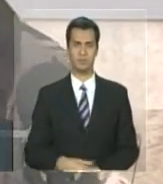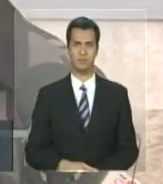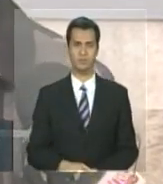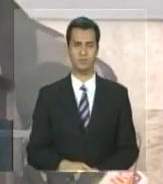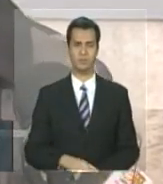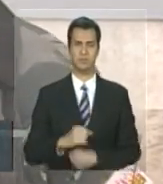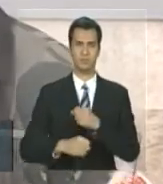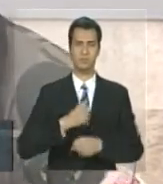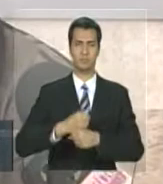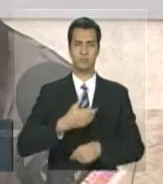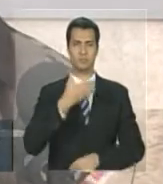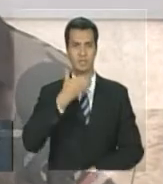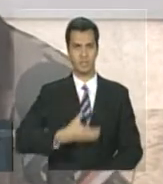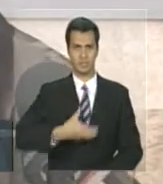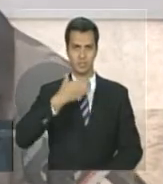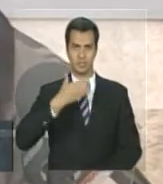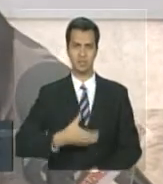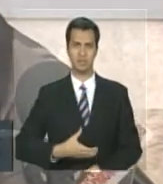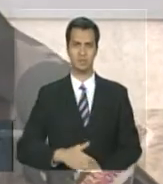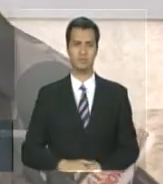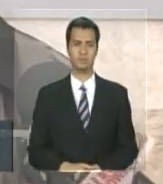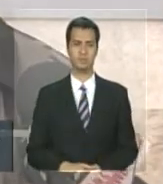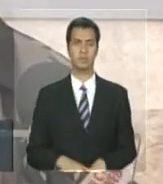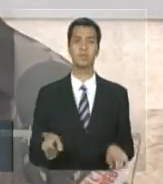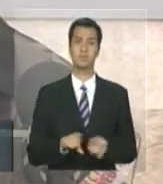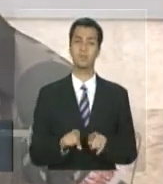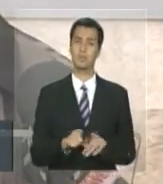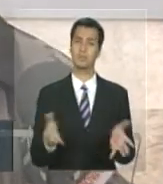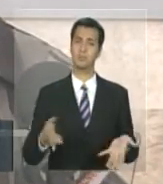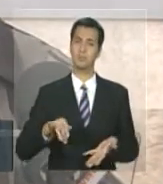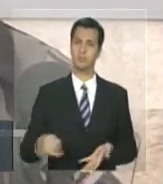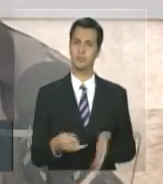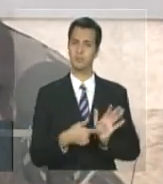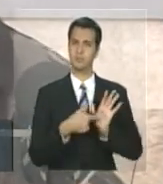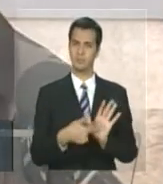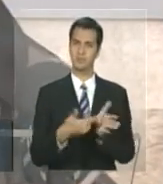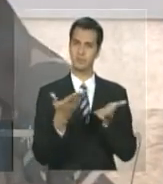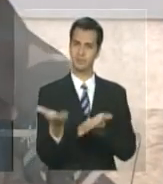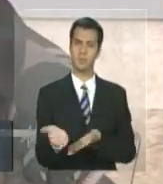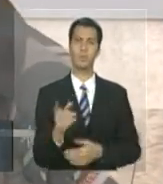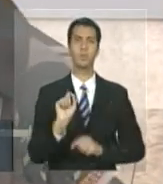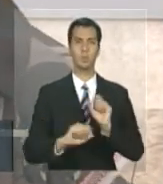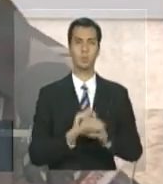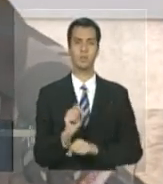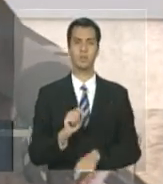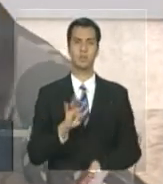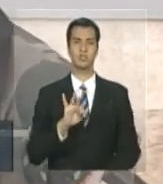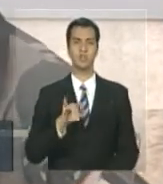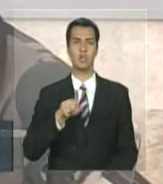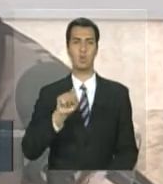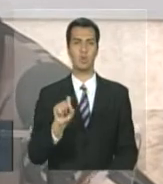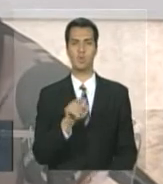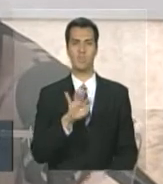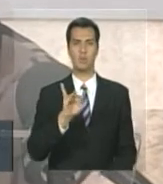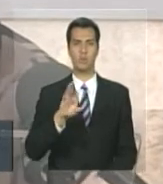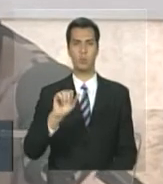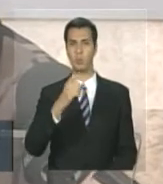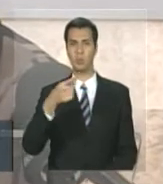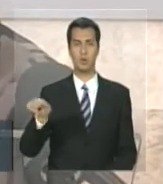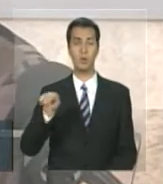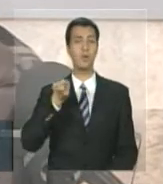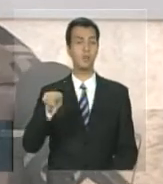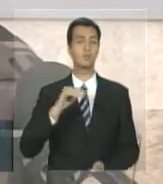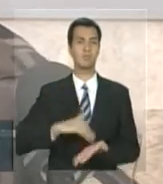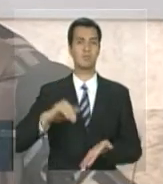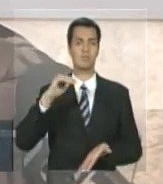em dezembro. Aproveitando para apresentar para quem não conhece, o secretário Tiago Falcão, novo secretário